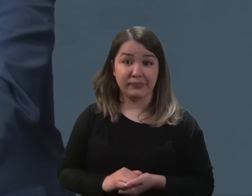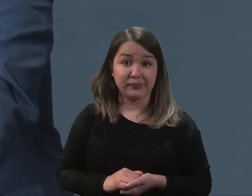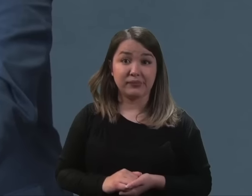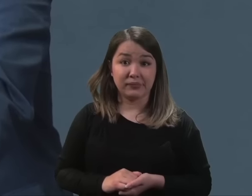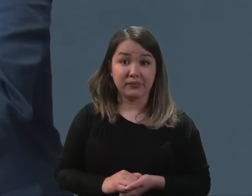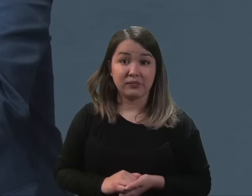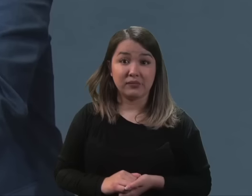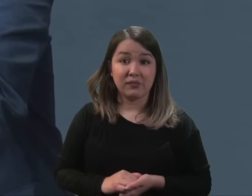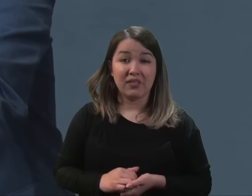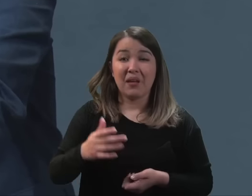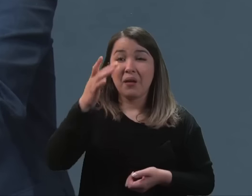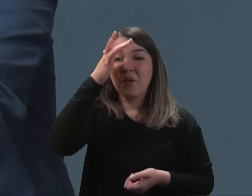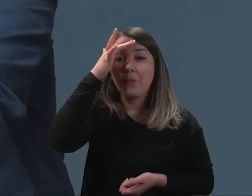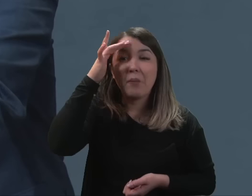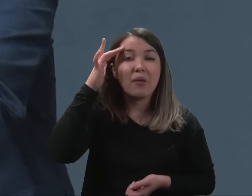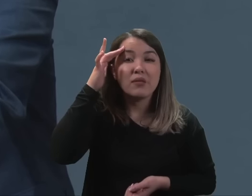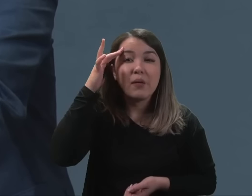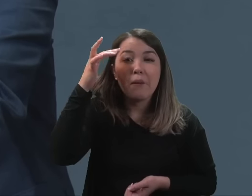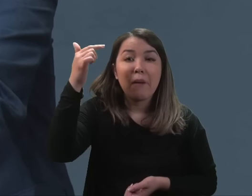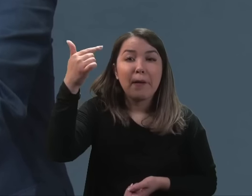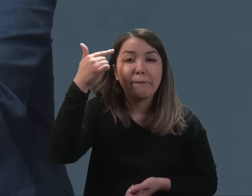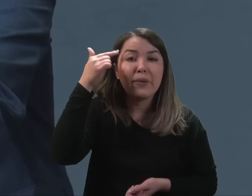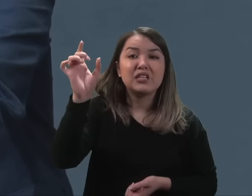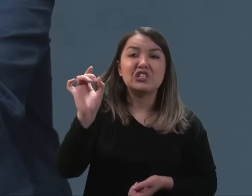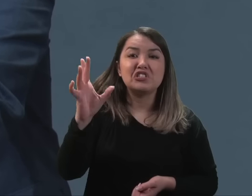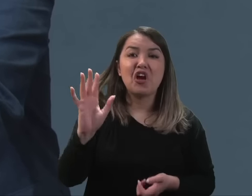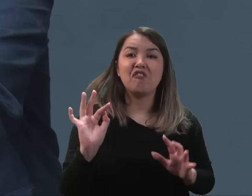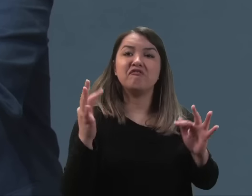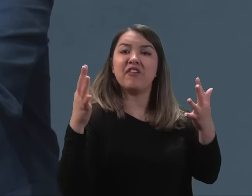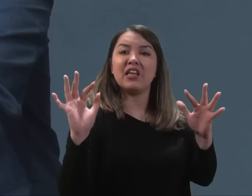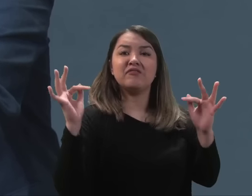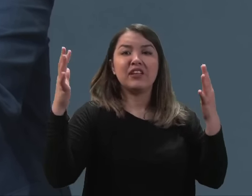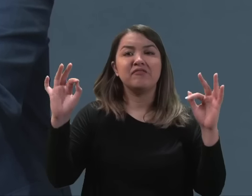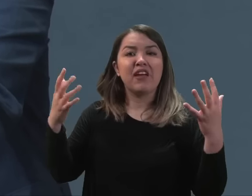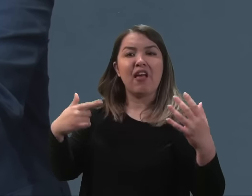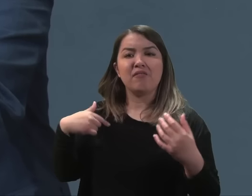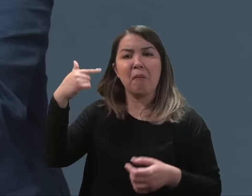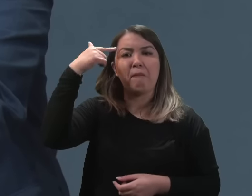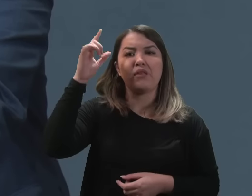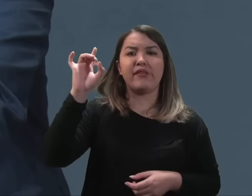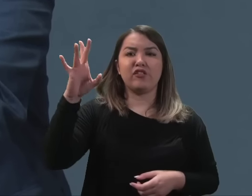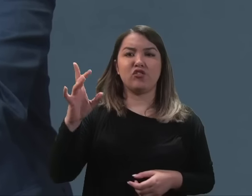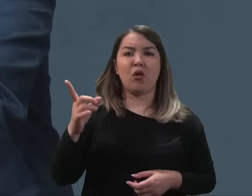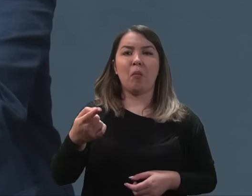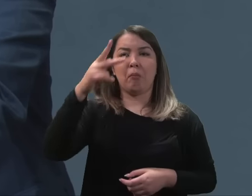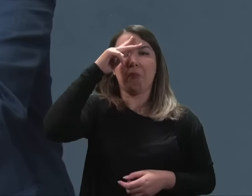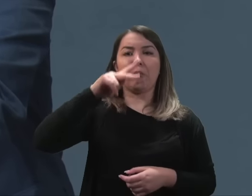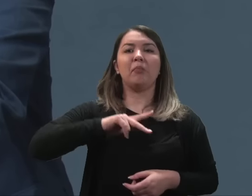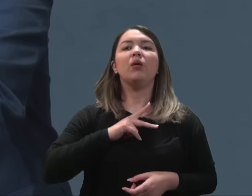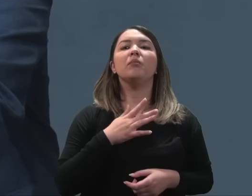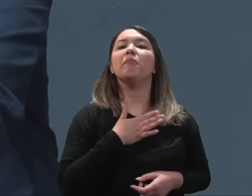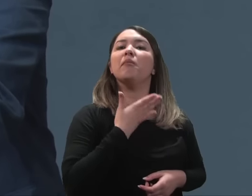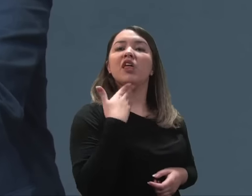idólatras adoram o próprio umbigo e suas pretensas verdades